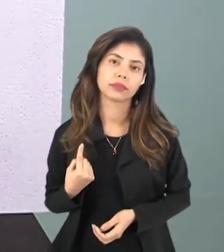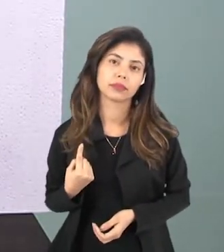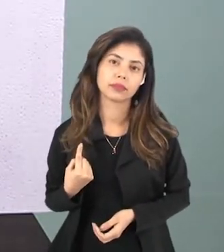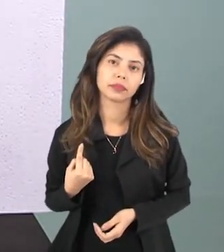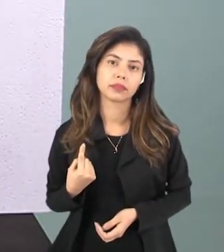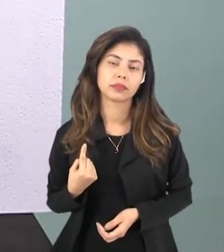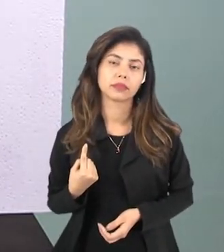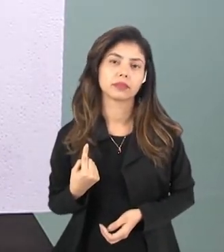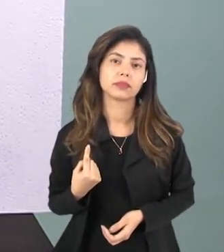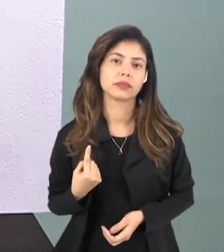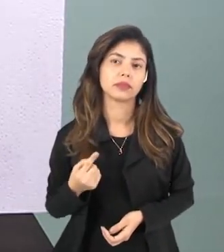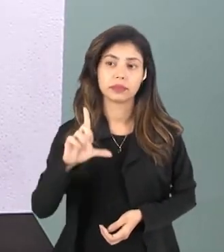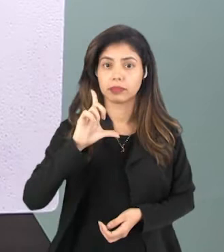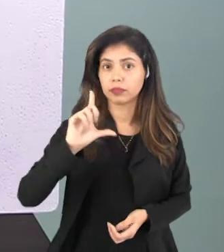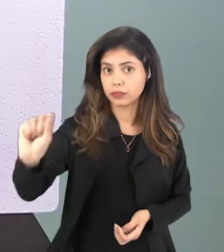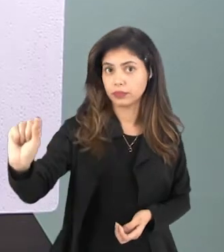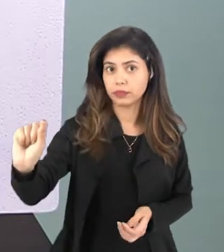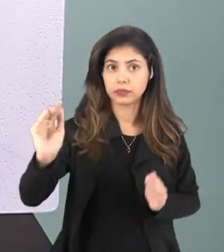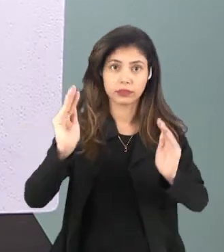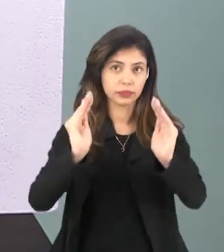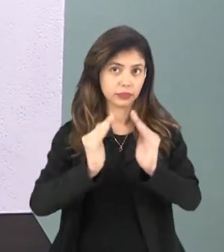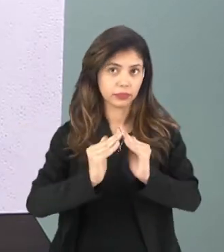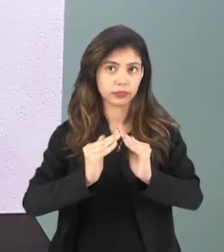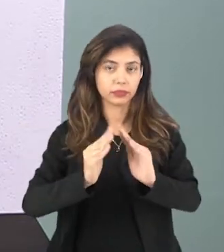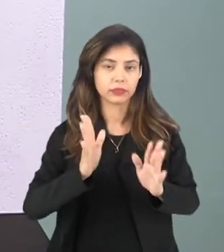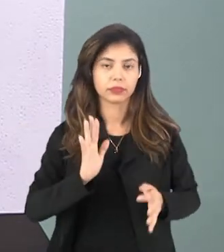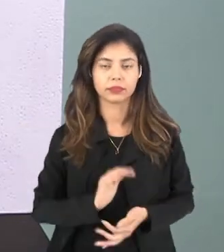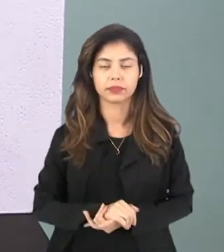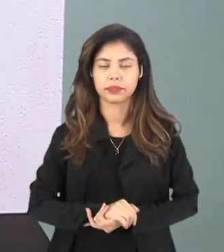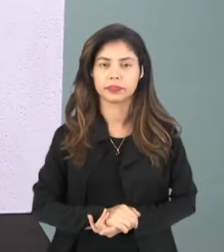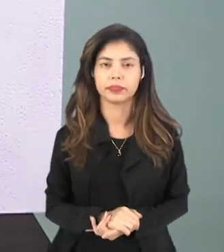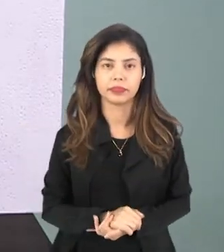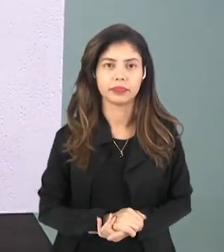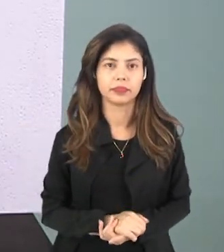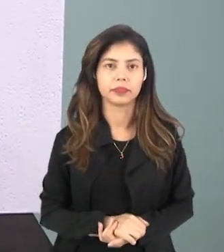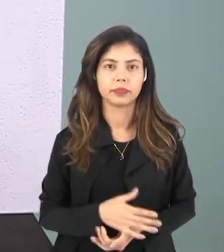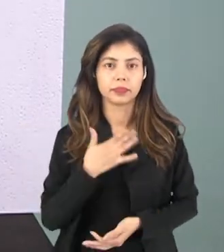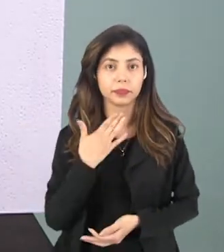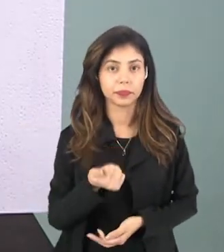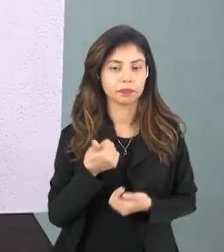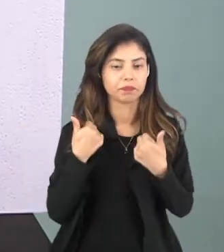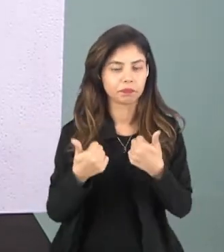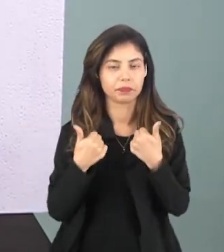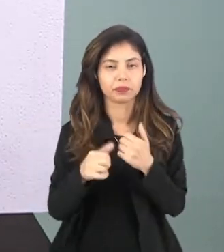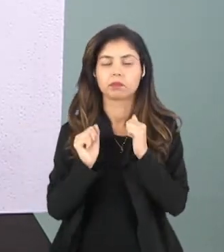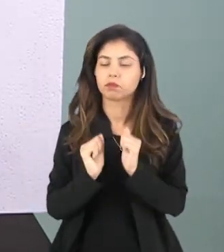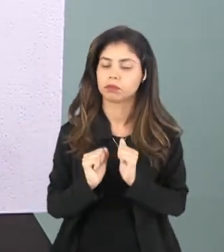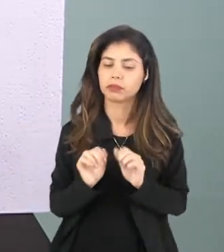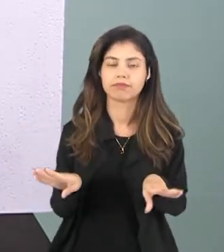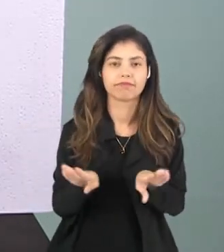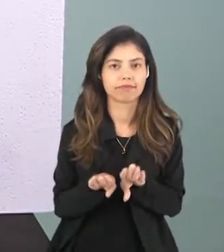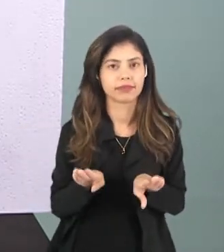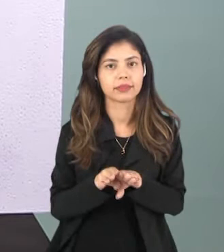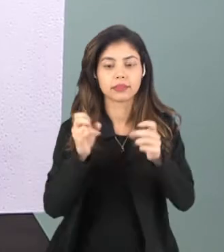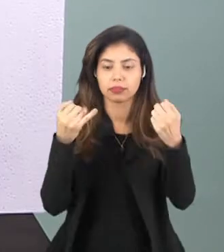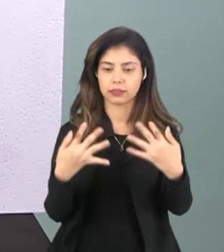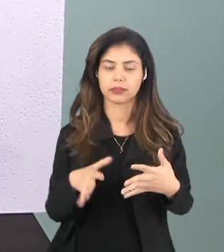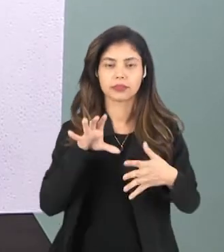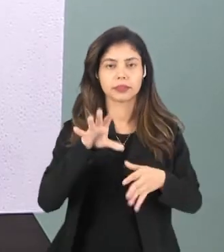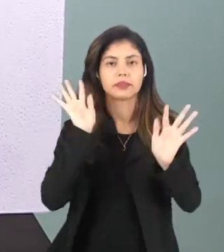caixinhos Dourados foi para sua casa muito bem Podemos colocar